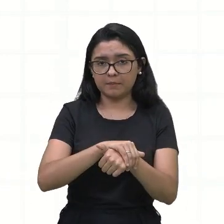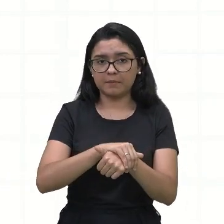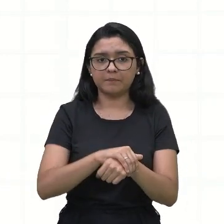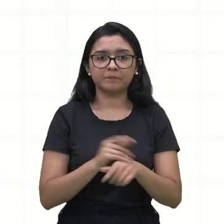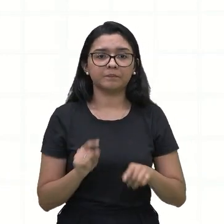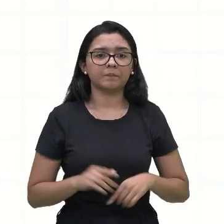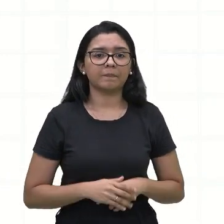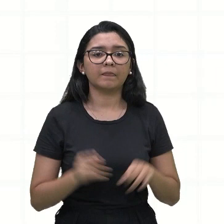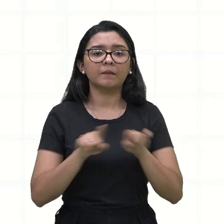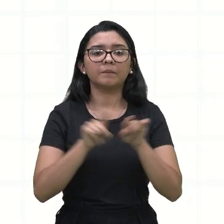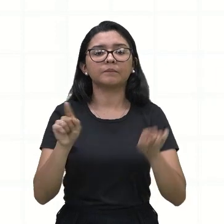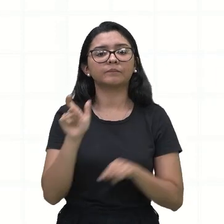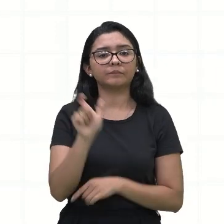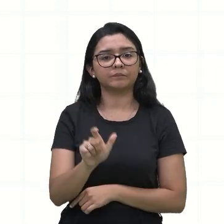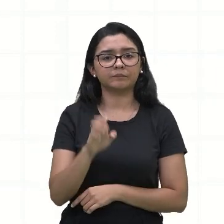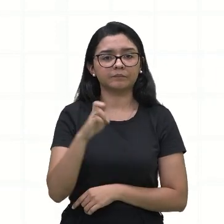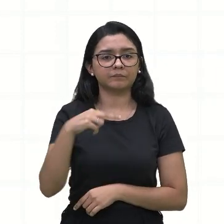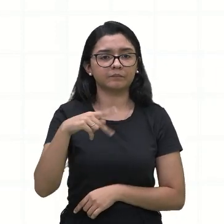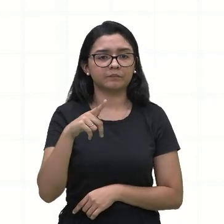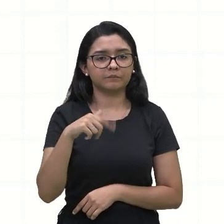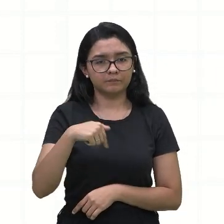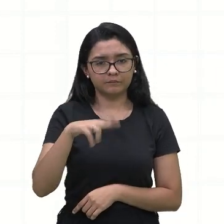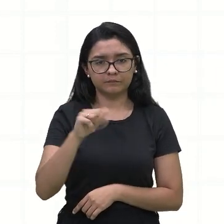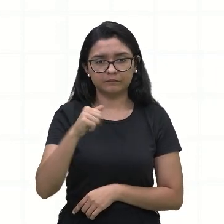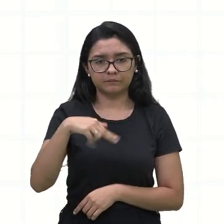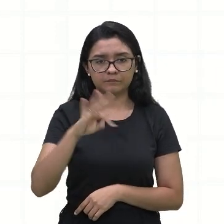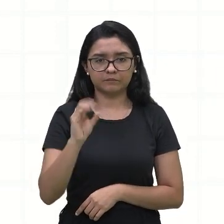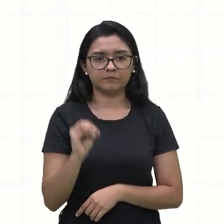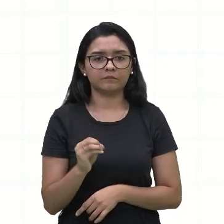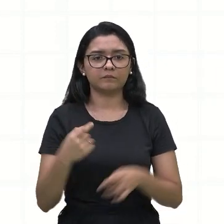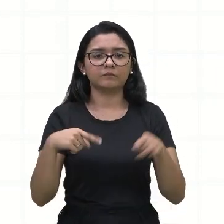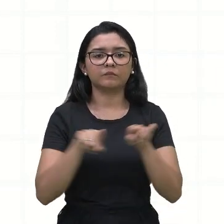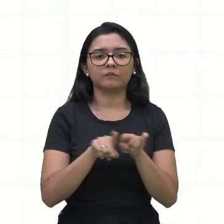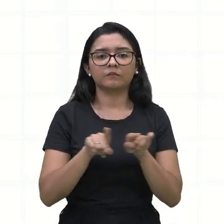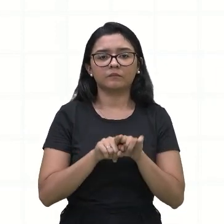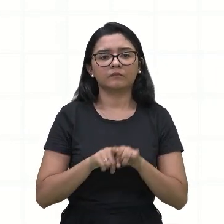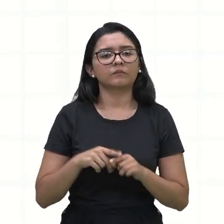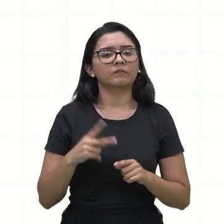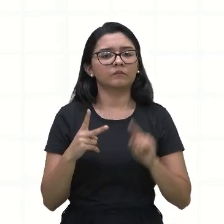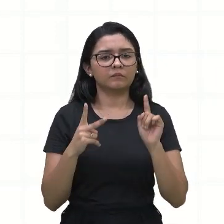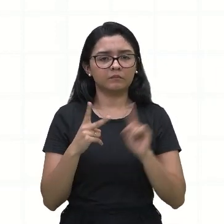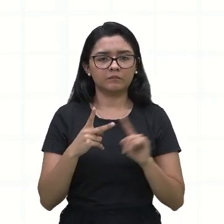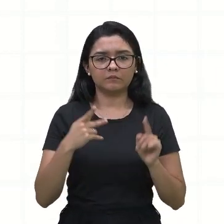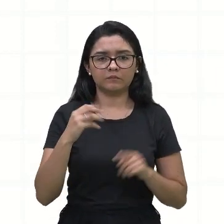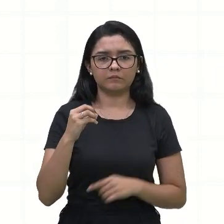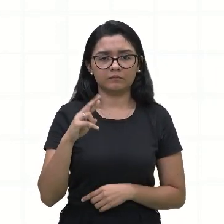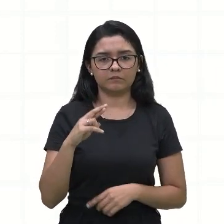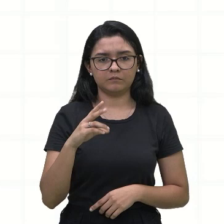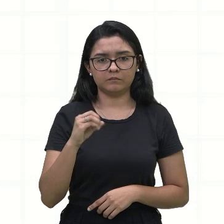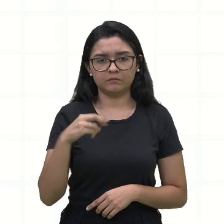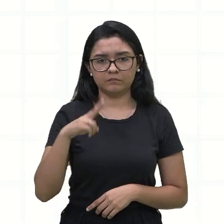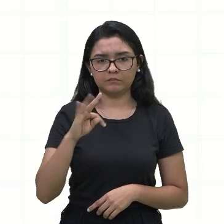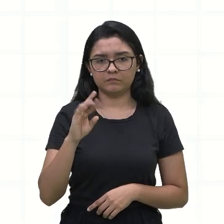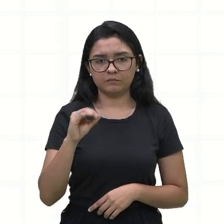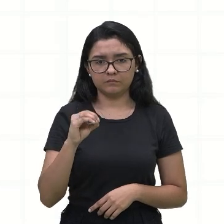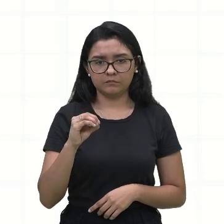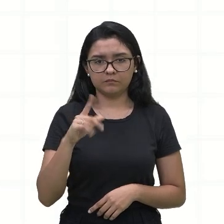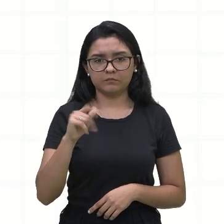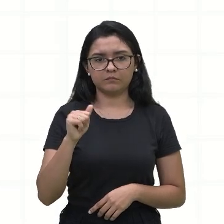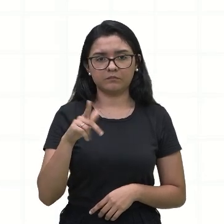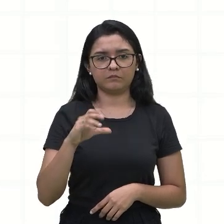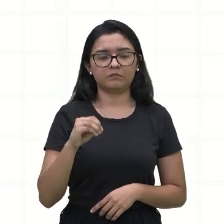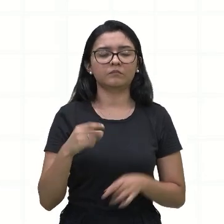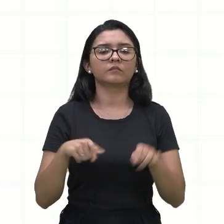conectivo enquanto, ou por outro lado, né, um conectivo por enquanto, ele vai indicar ali para comparar características